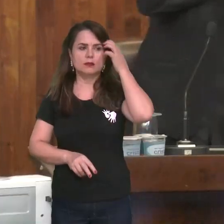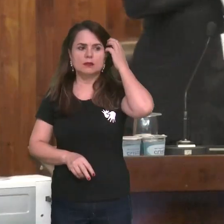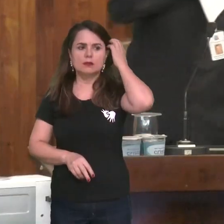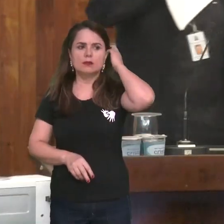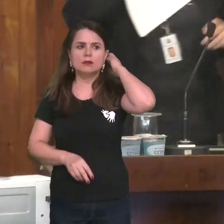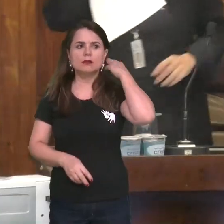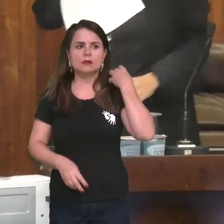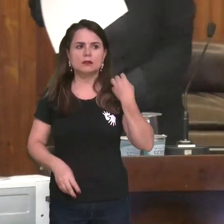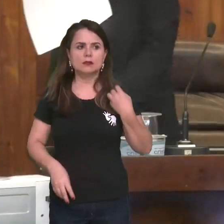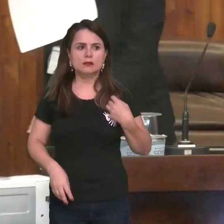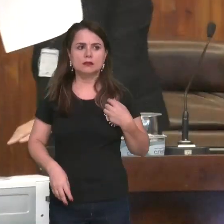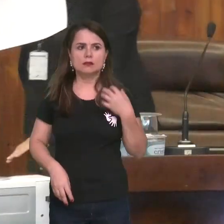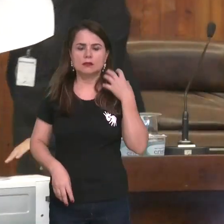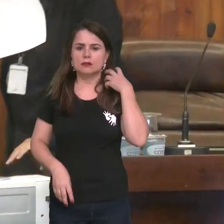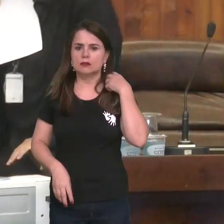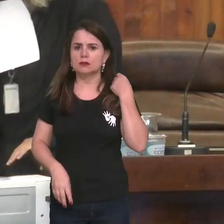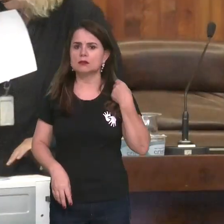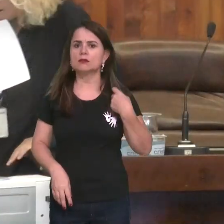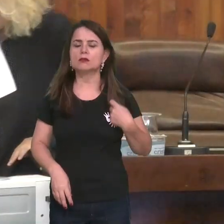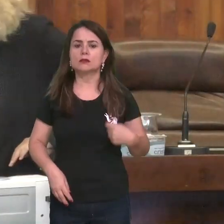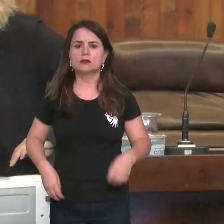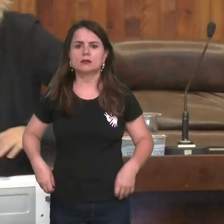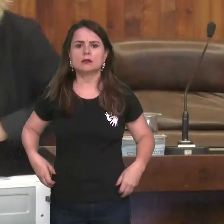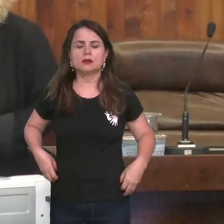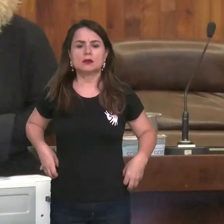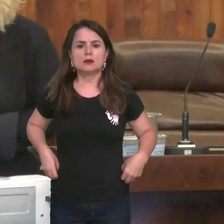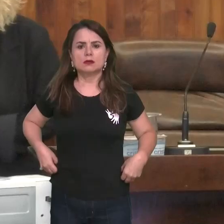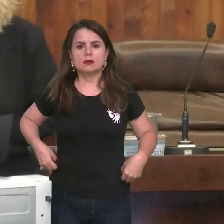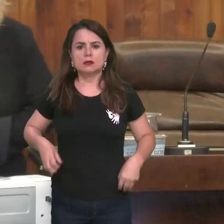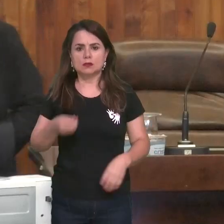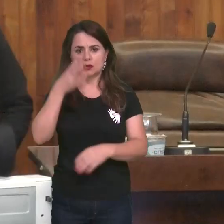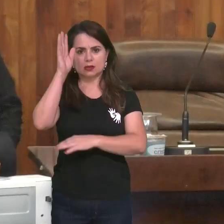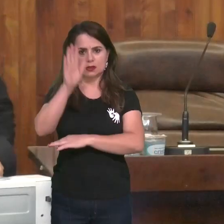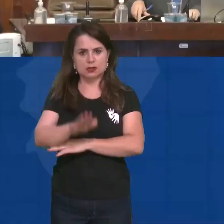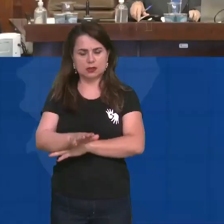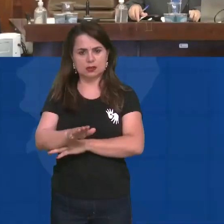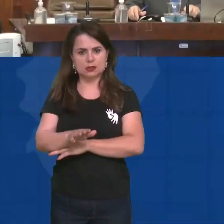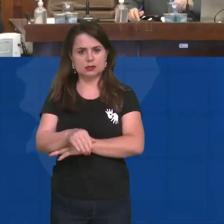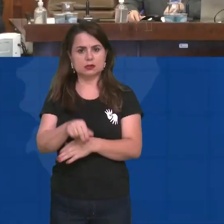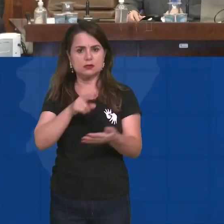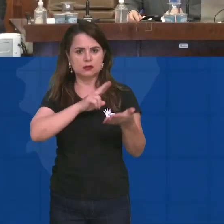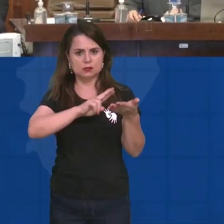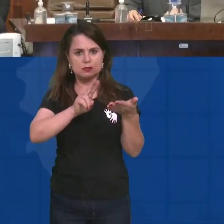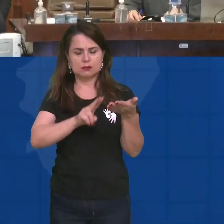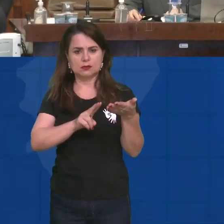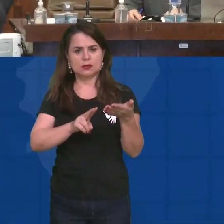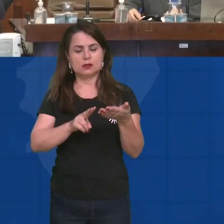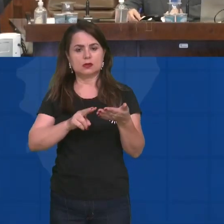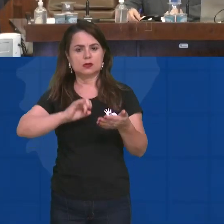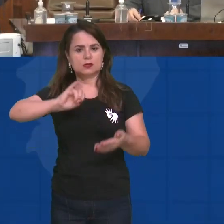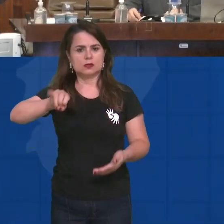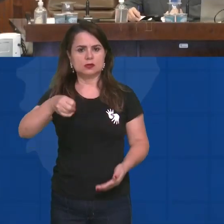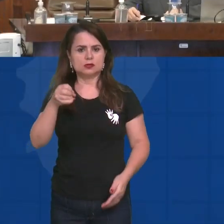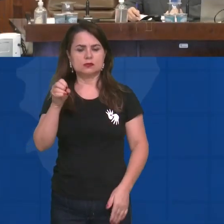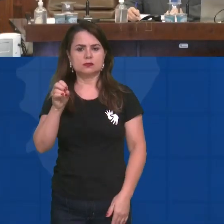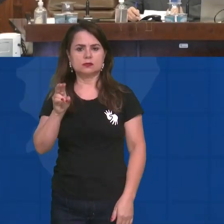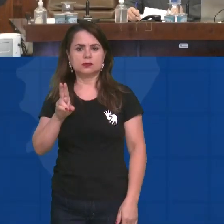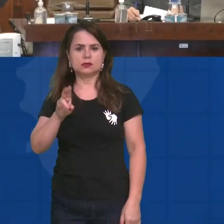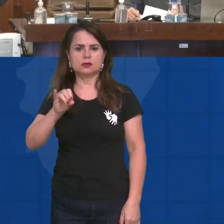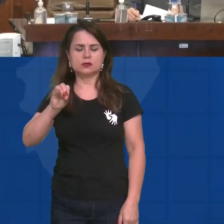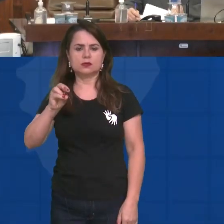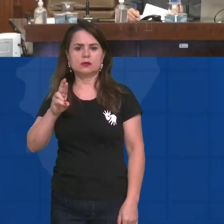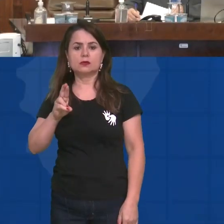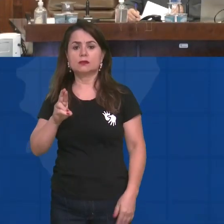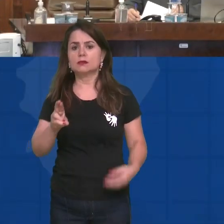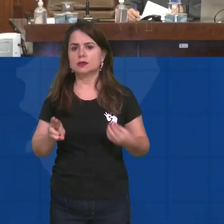mandar não mas amanhã a gente Boa tarde a todos vamos a chamada Vereador Júlio Morais Imperador